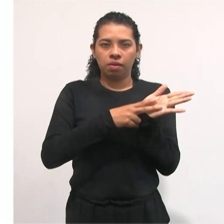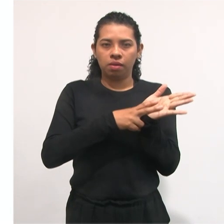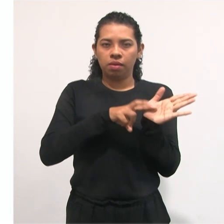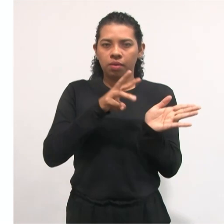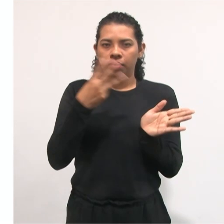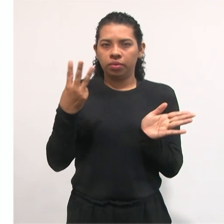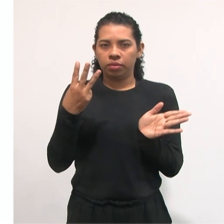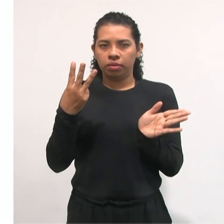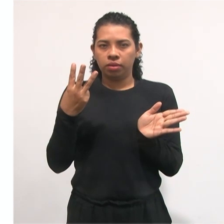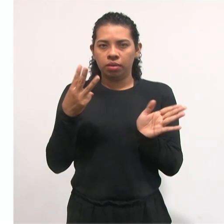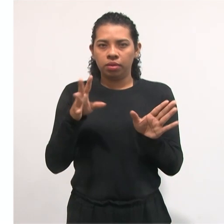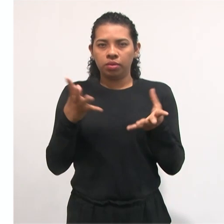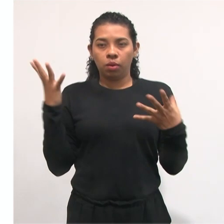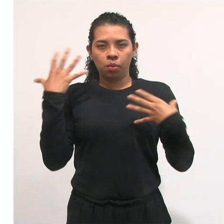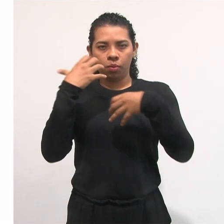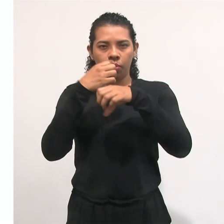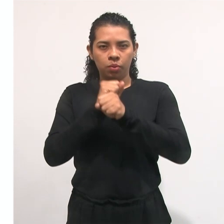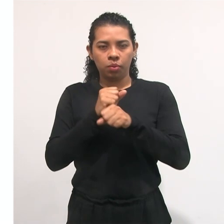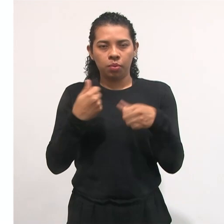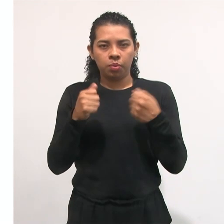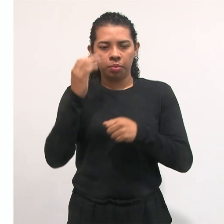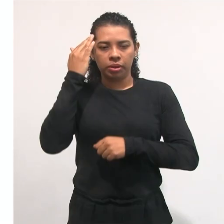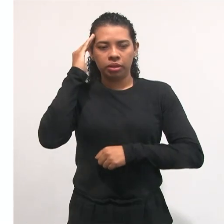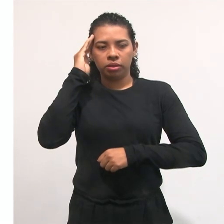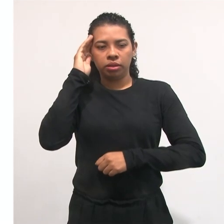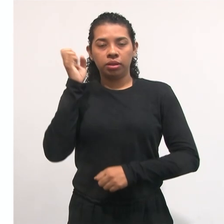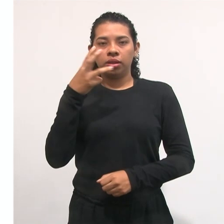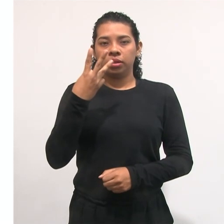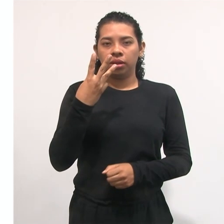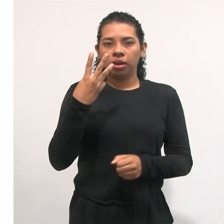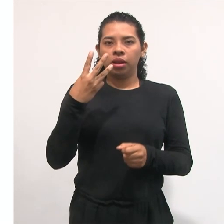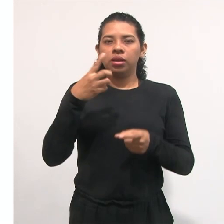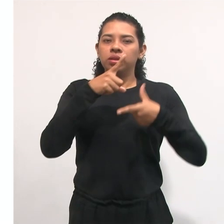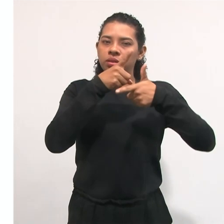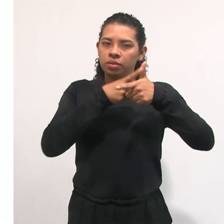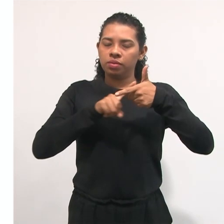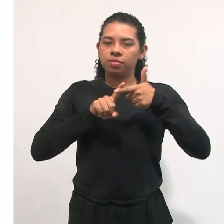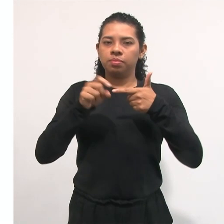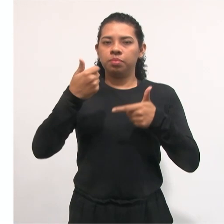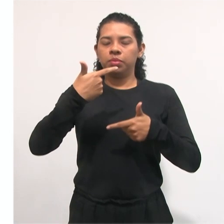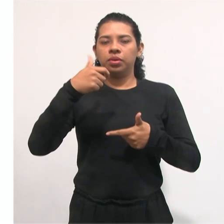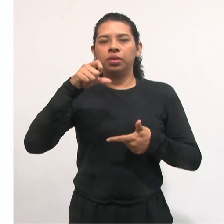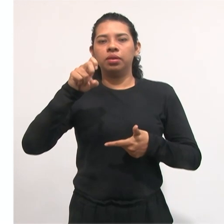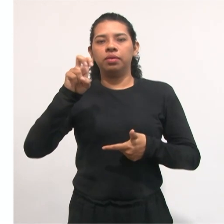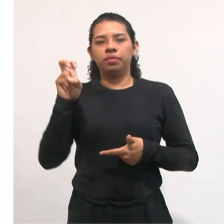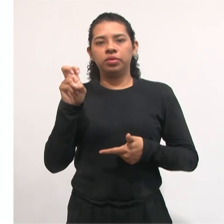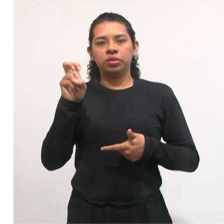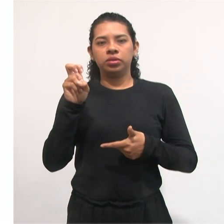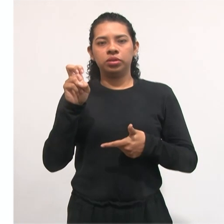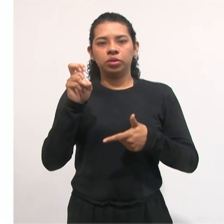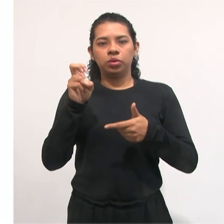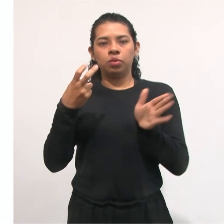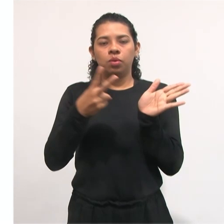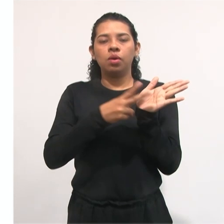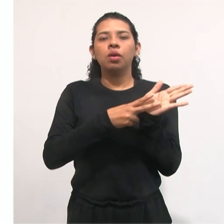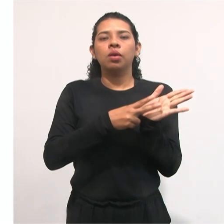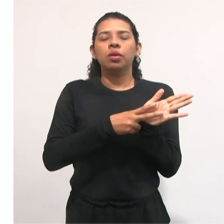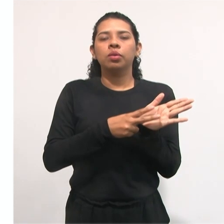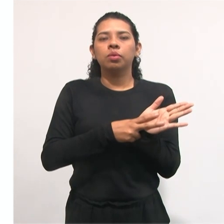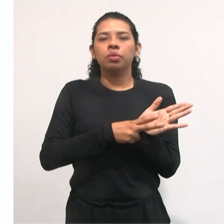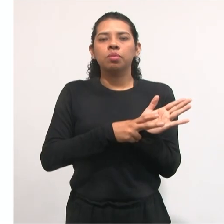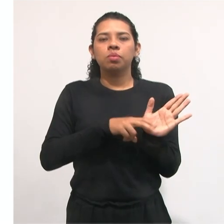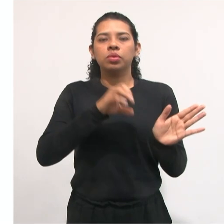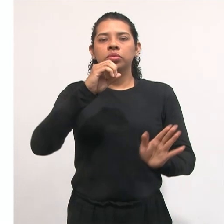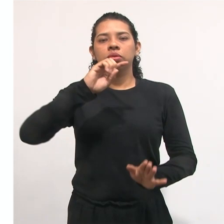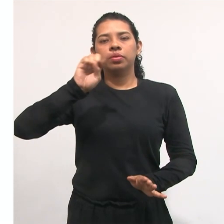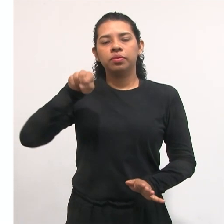vocês voltarem lá. O cálculo lá fez o seguinte: você pega o 3, divide para 25. 3 dividido para 25